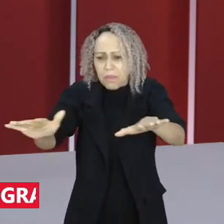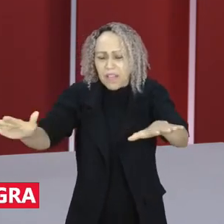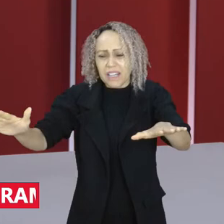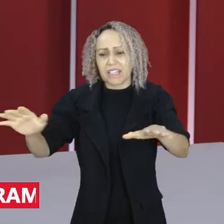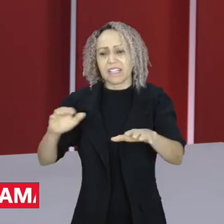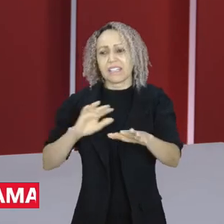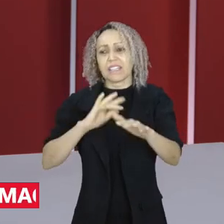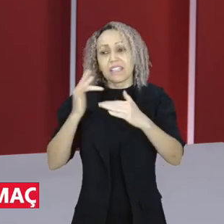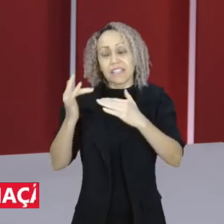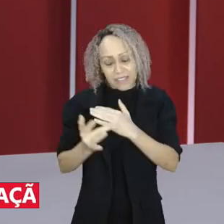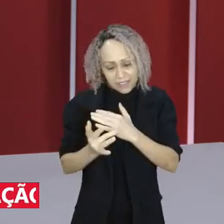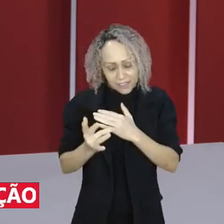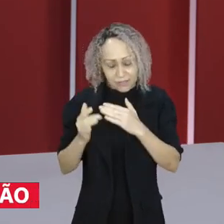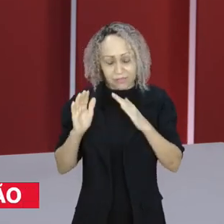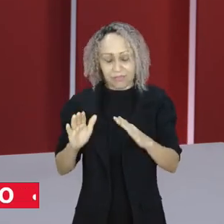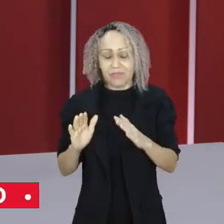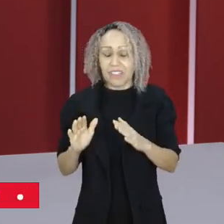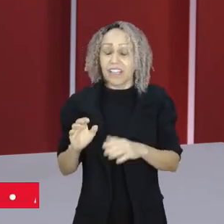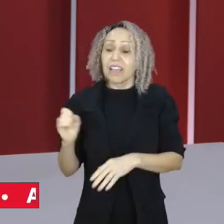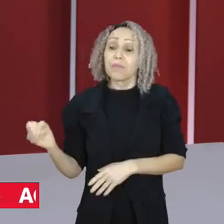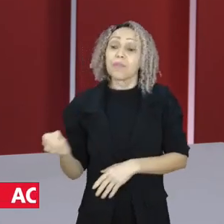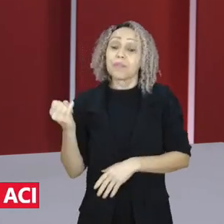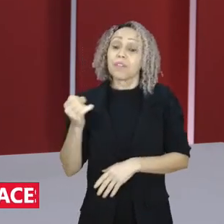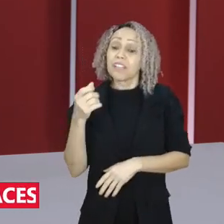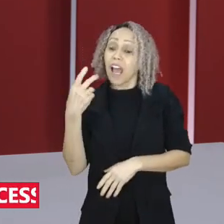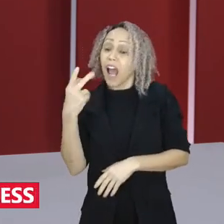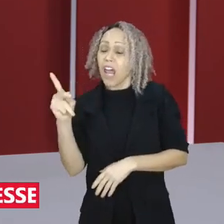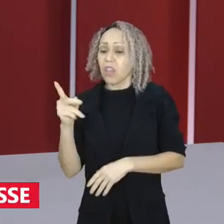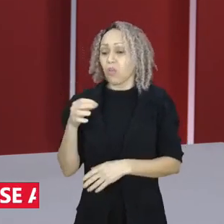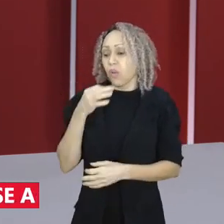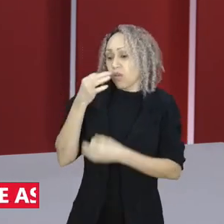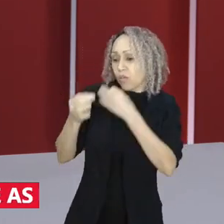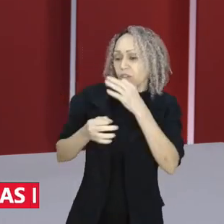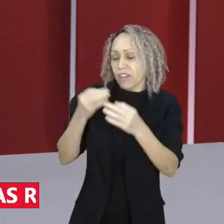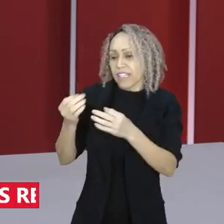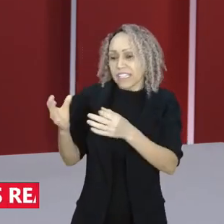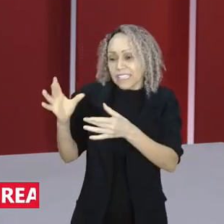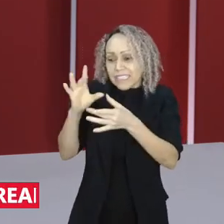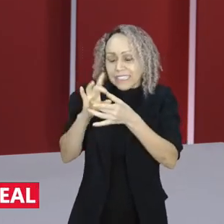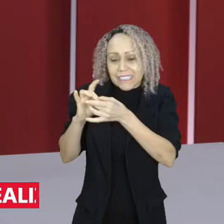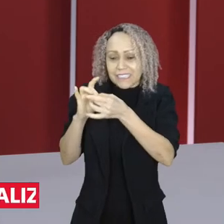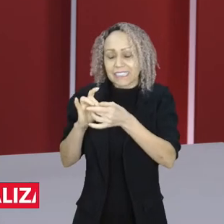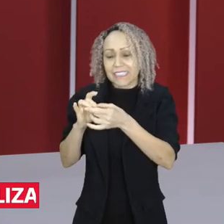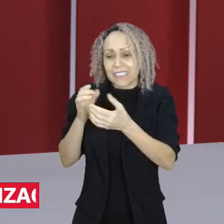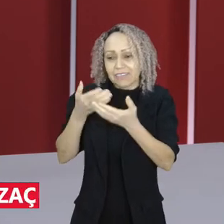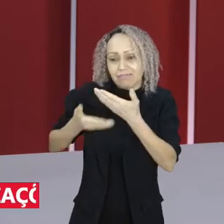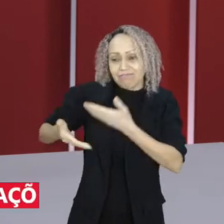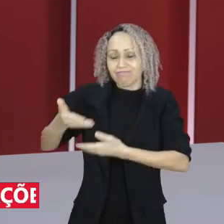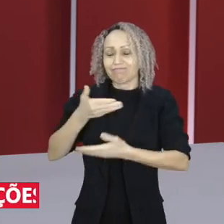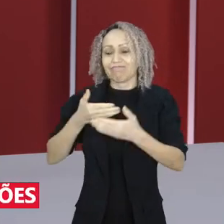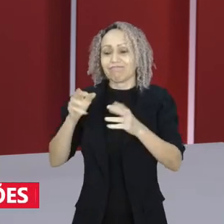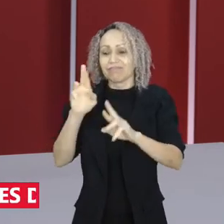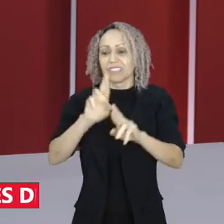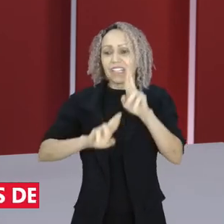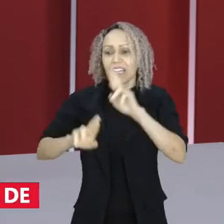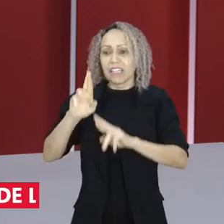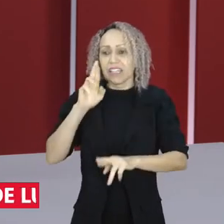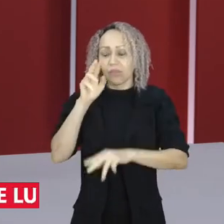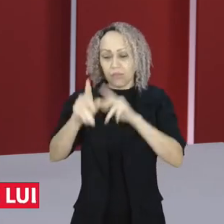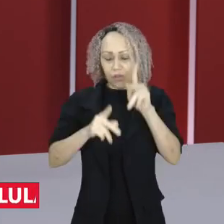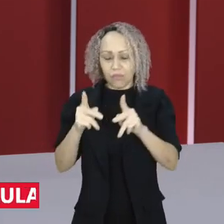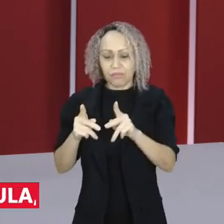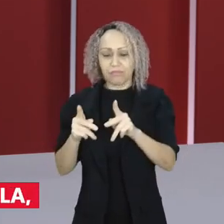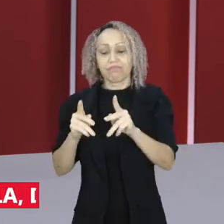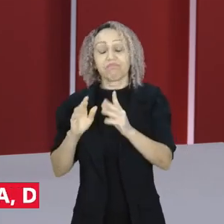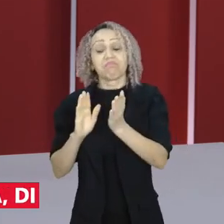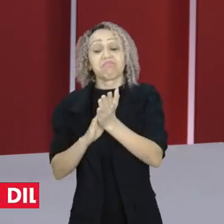sua conexão com a Rede Povo de comunicação Eliane Soares aqui também dando parabéns ao querido Senador Paulo Paim muito